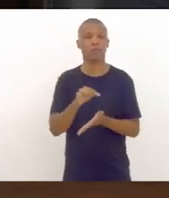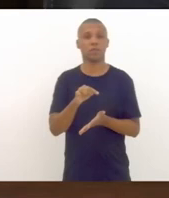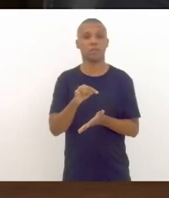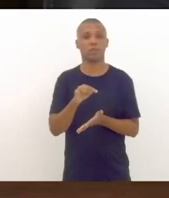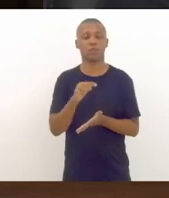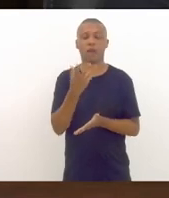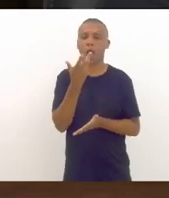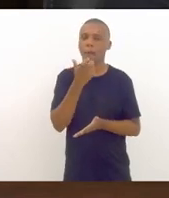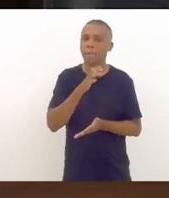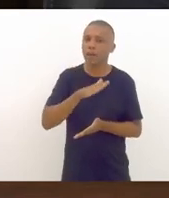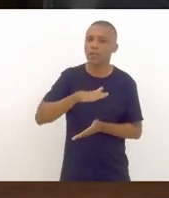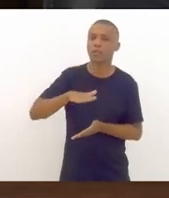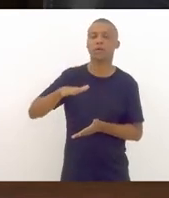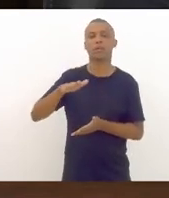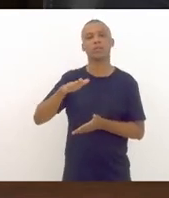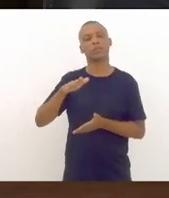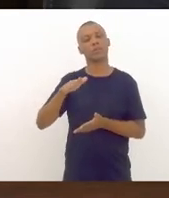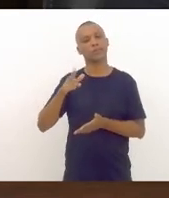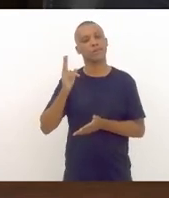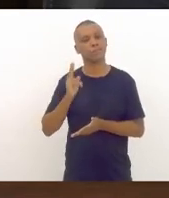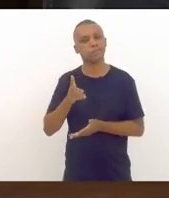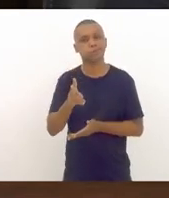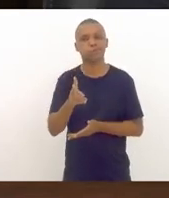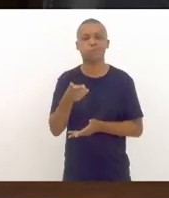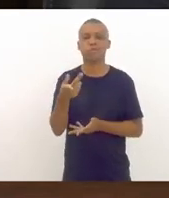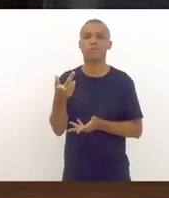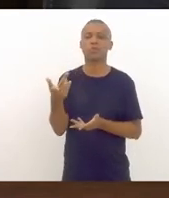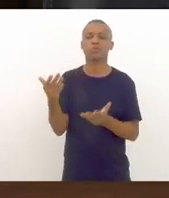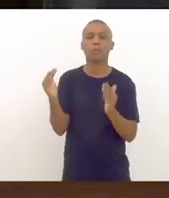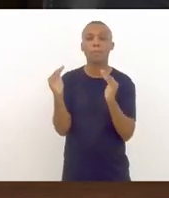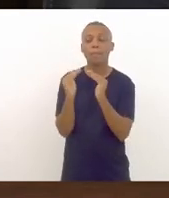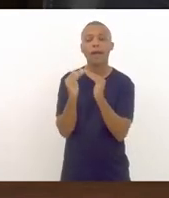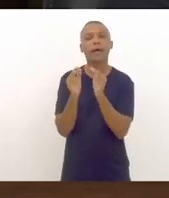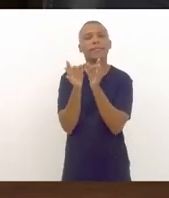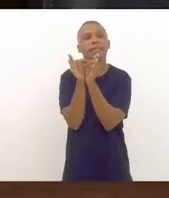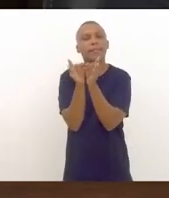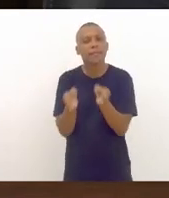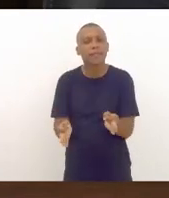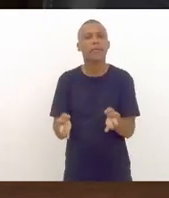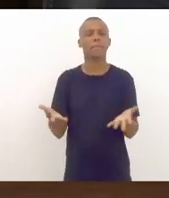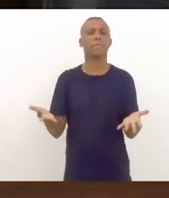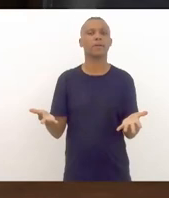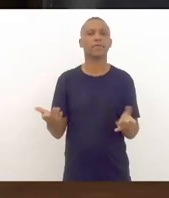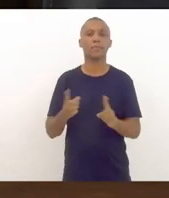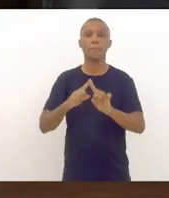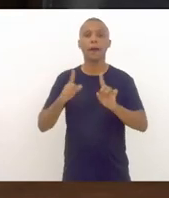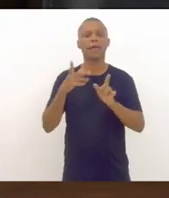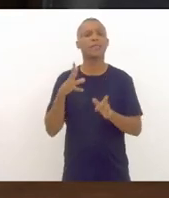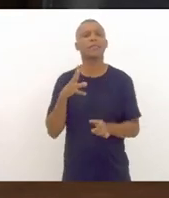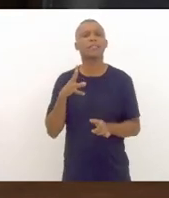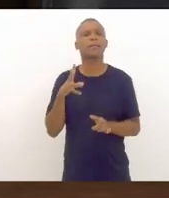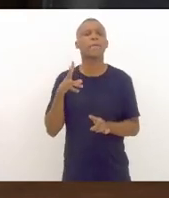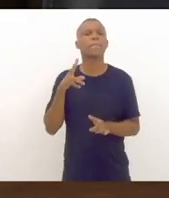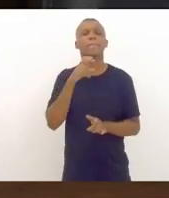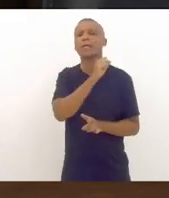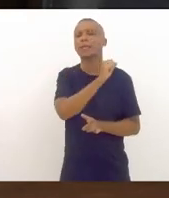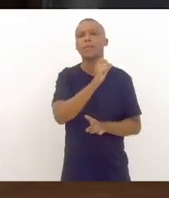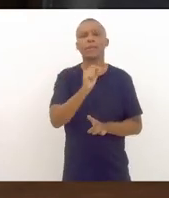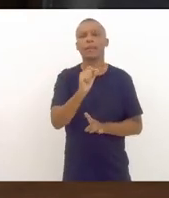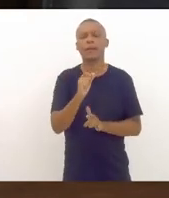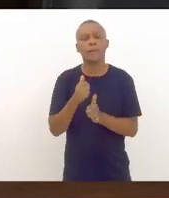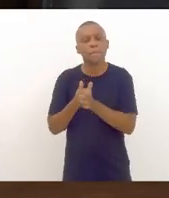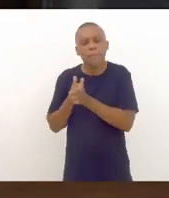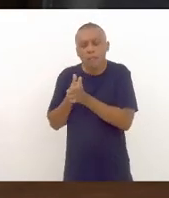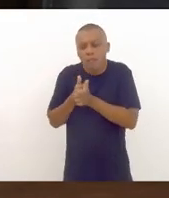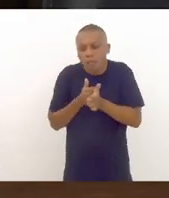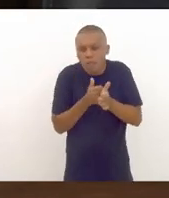criança que vem de um lar simples, mas que persegue a sua vontade